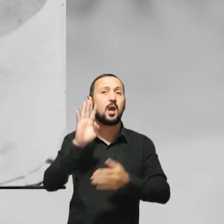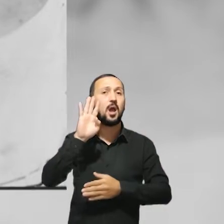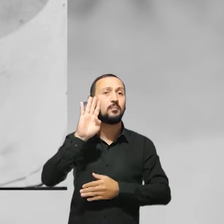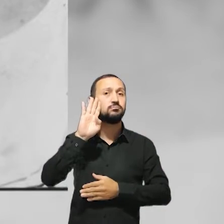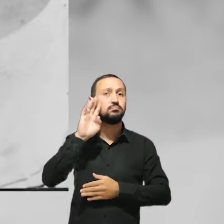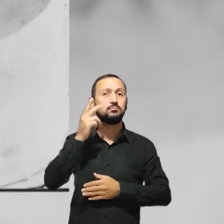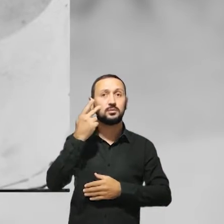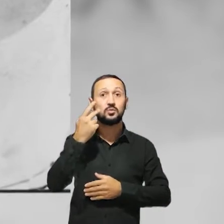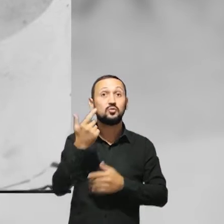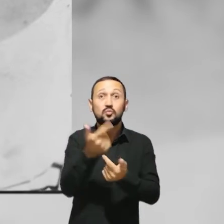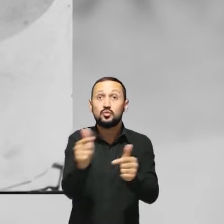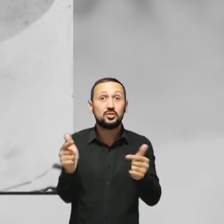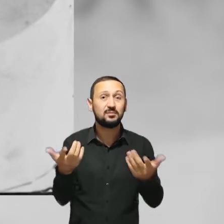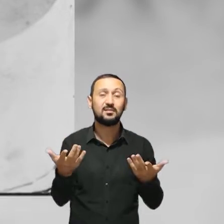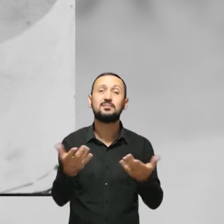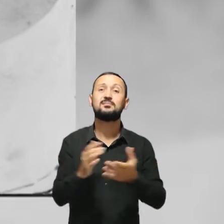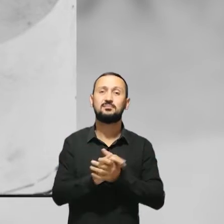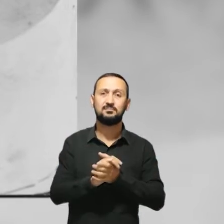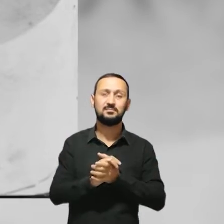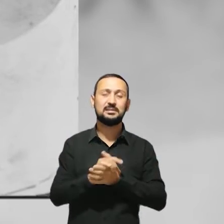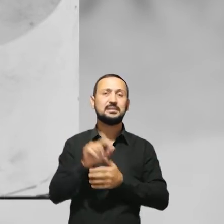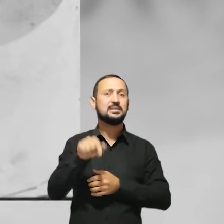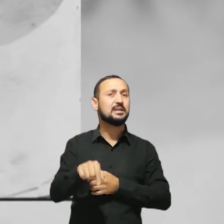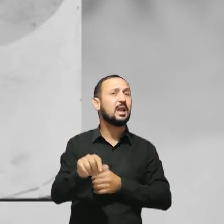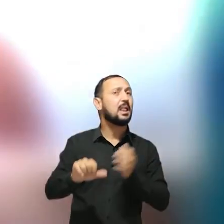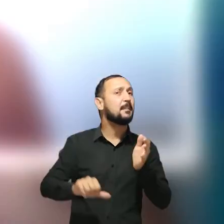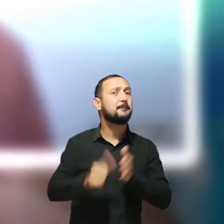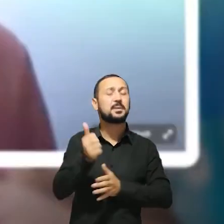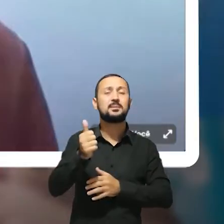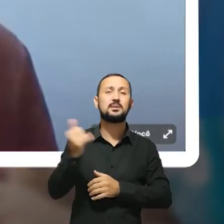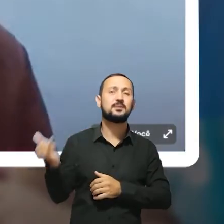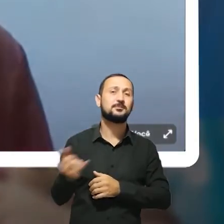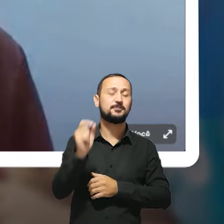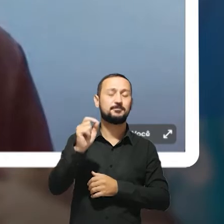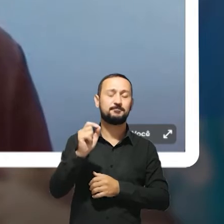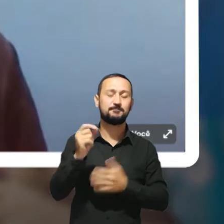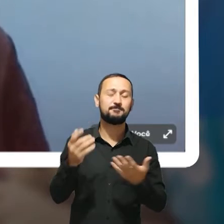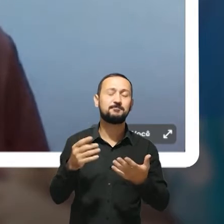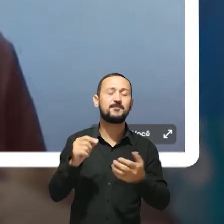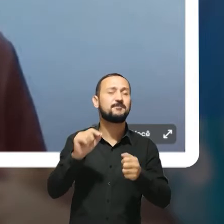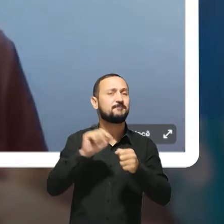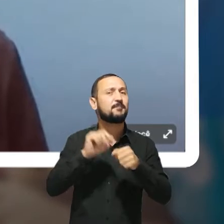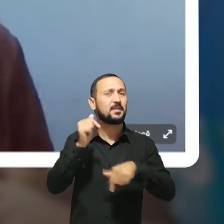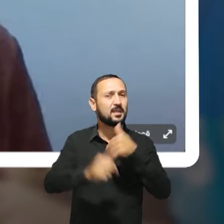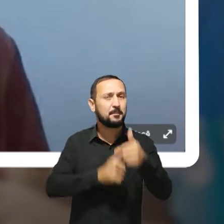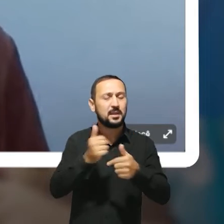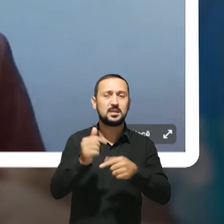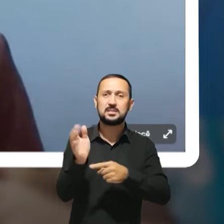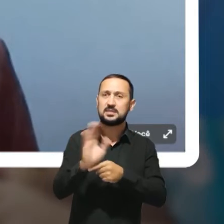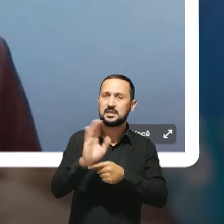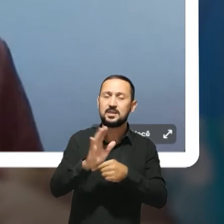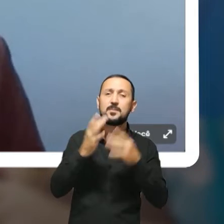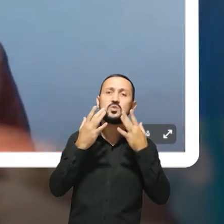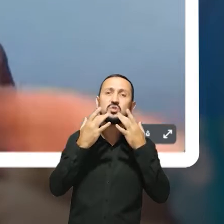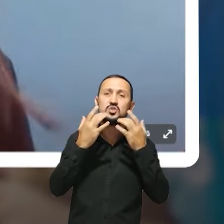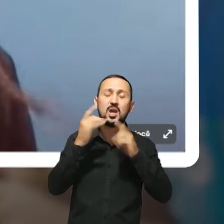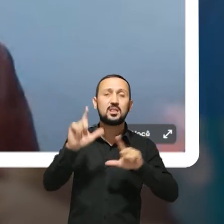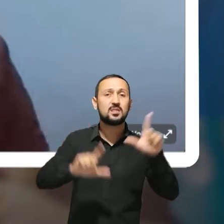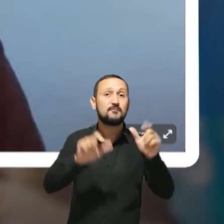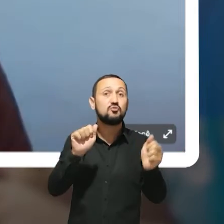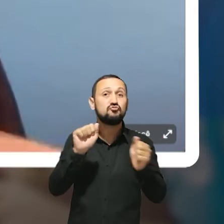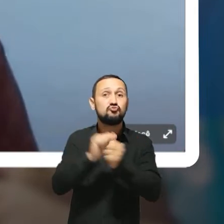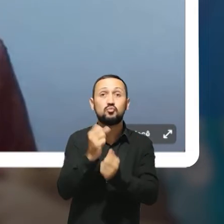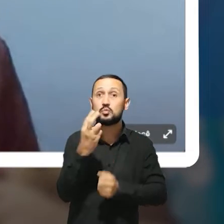era regulamentada, nem era reconhecida, né? E ela era uma atriz, essencialmente atriz, que fazia